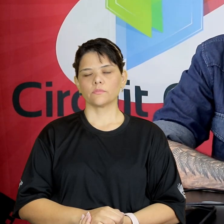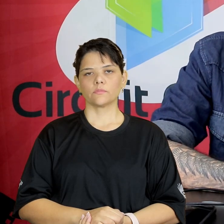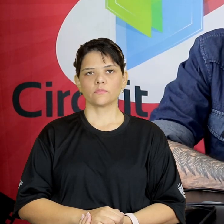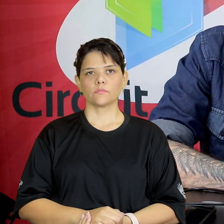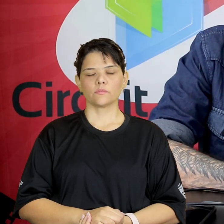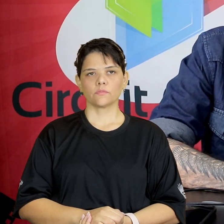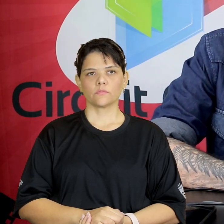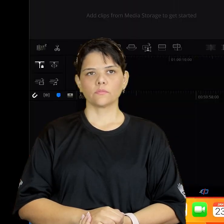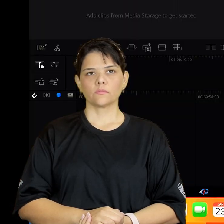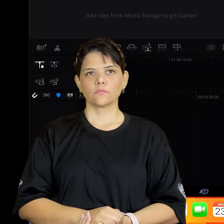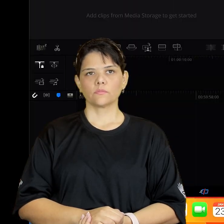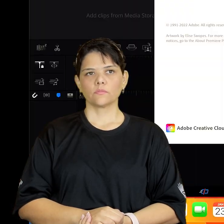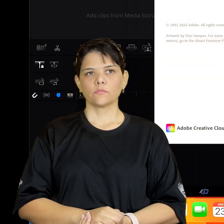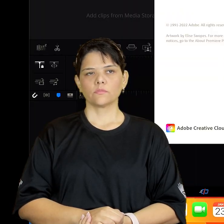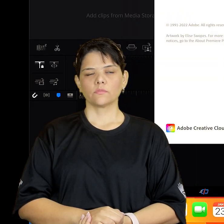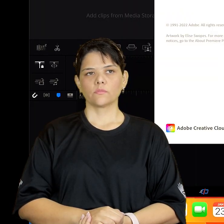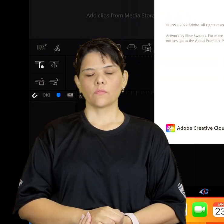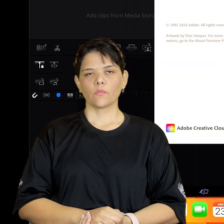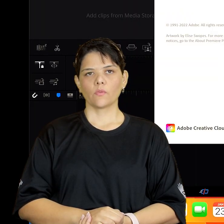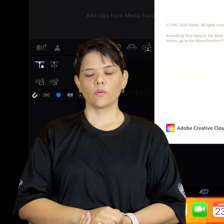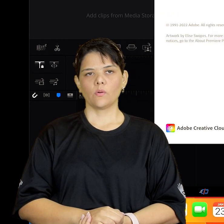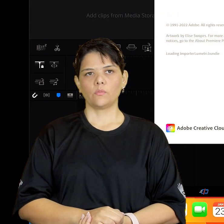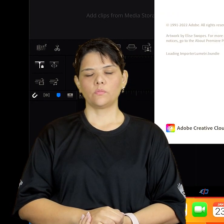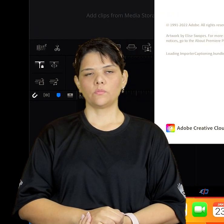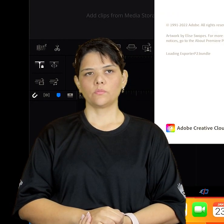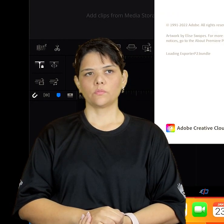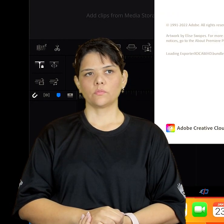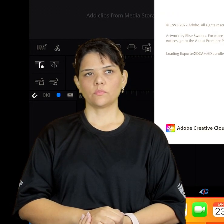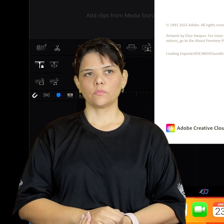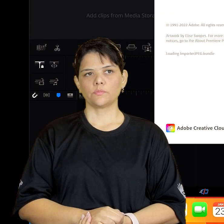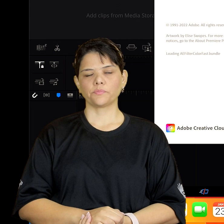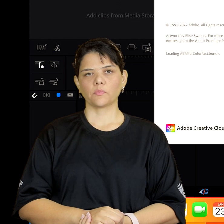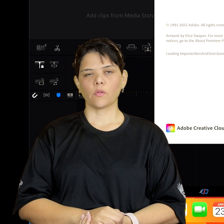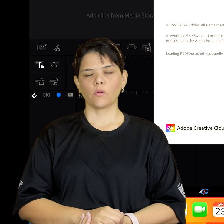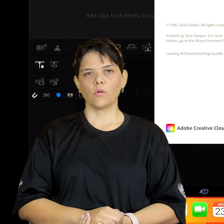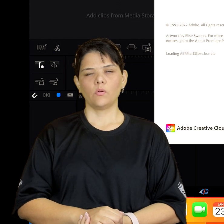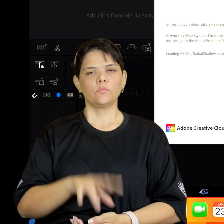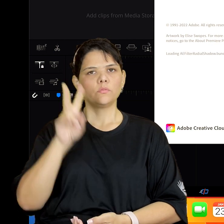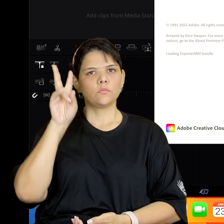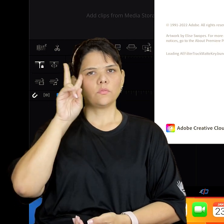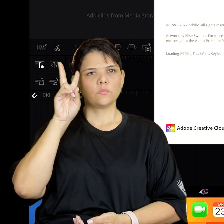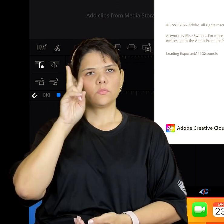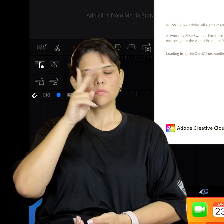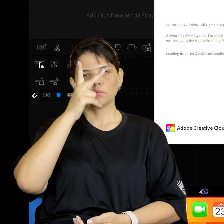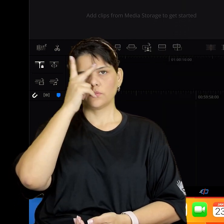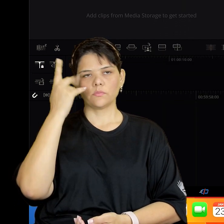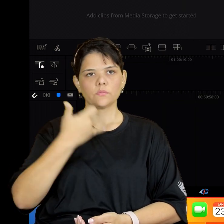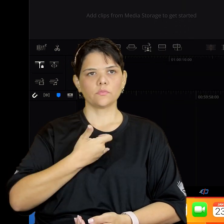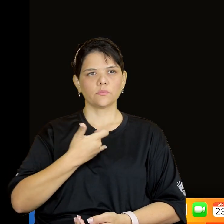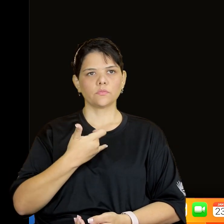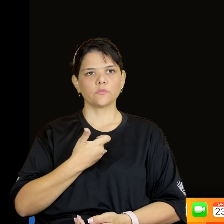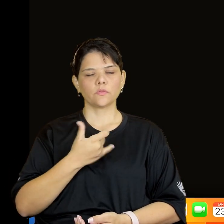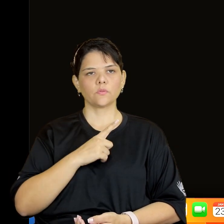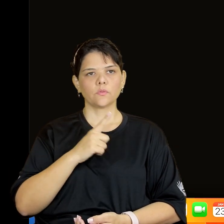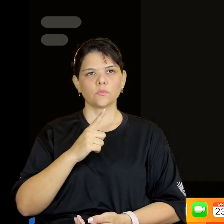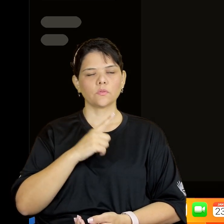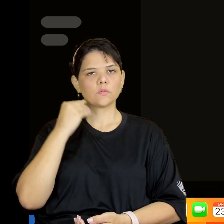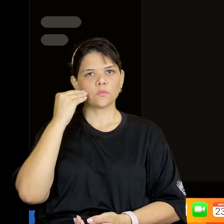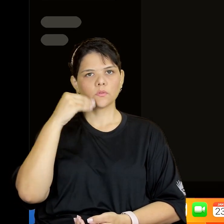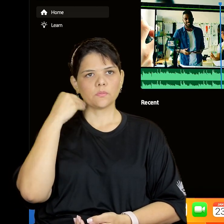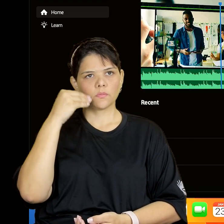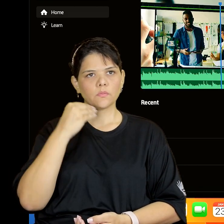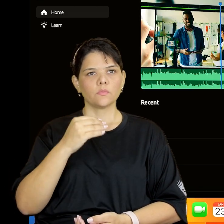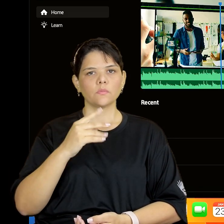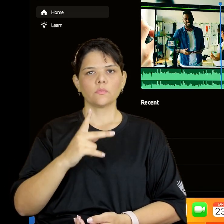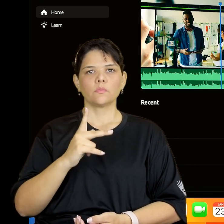Estou abrindo aqui para vocês. Eu lembro que teve gente que falou que tem experiência com